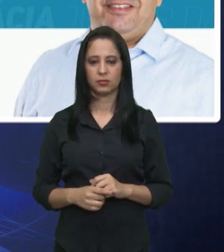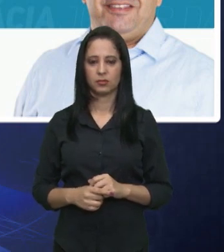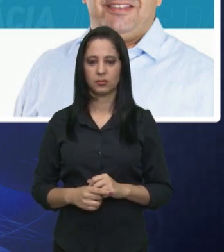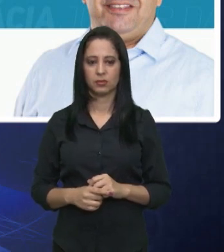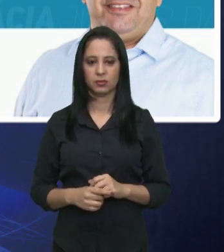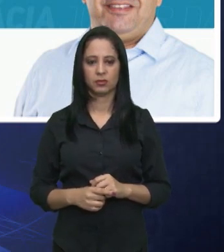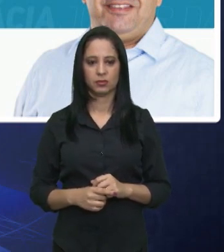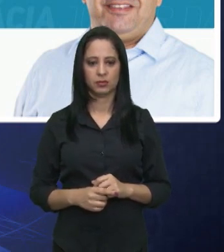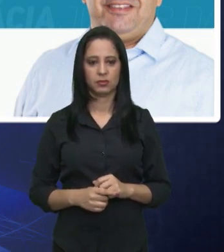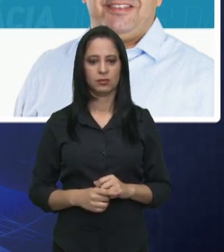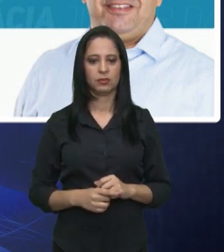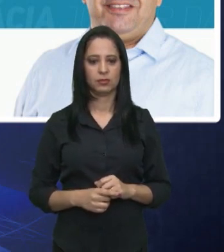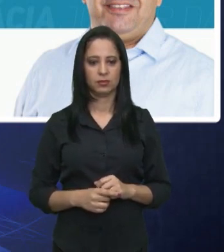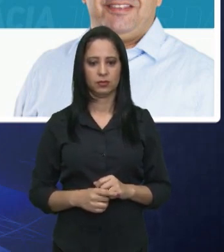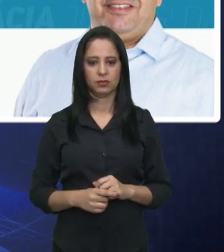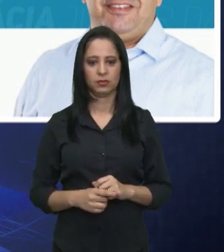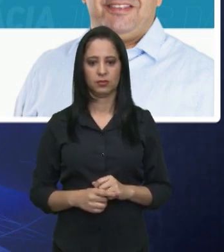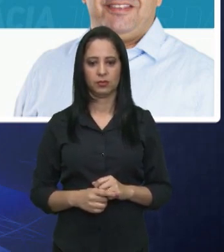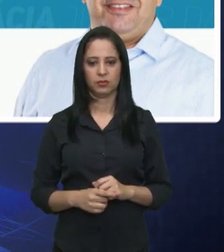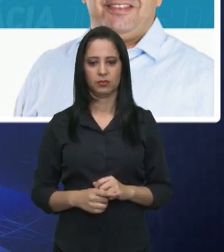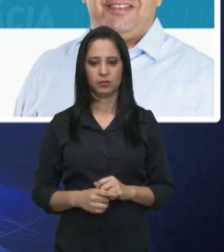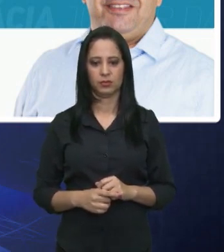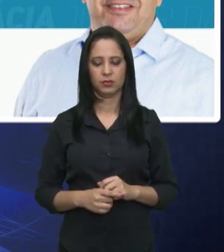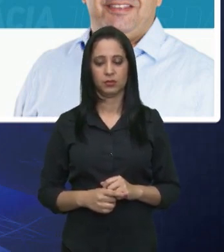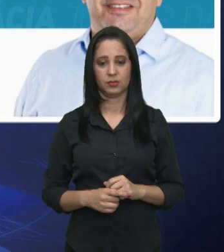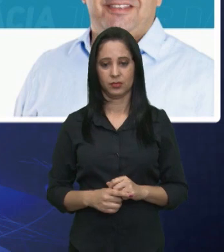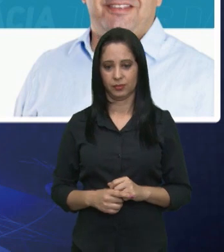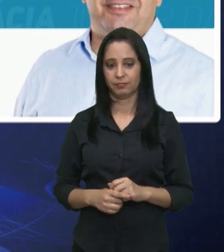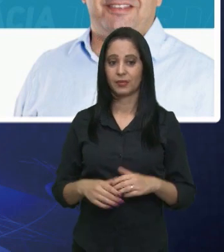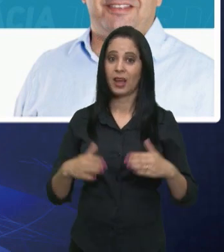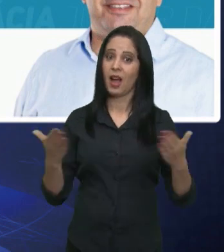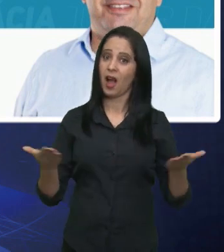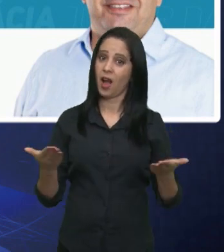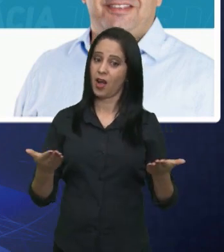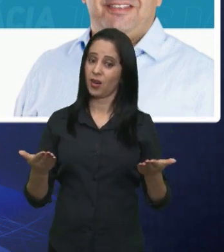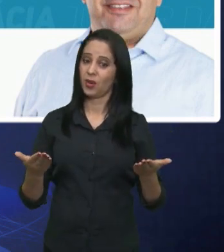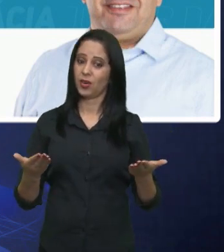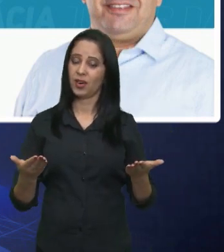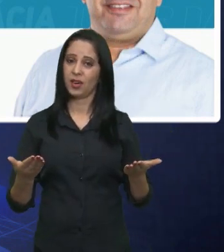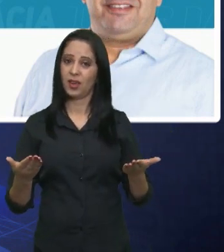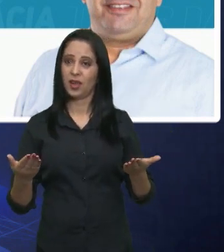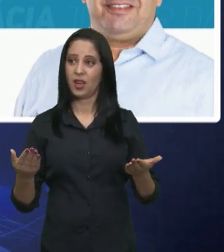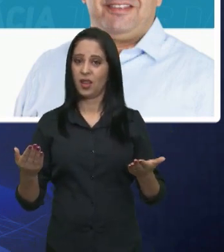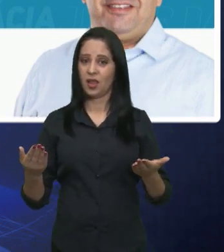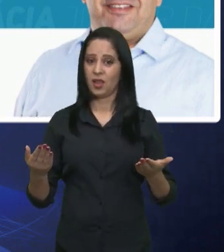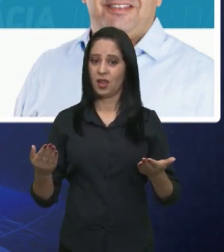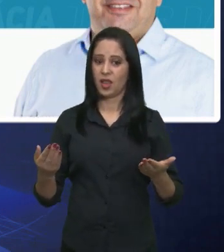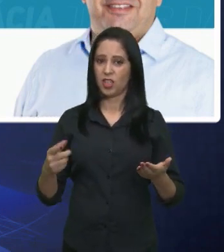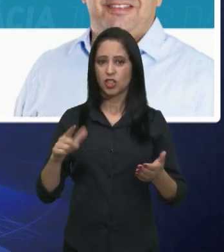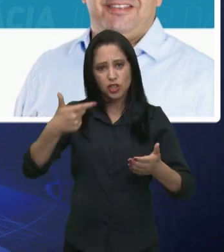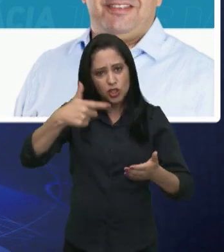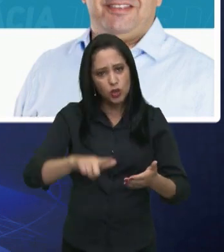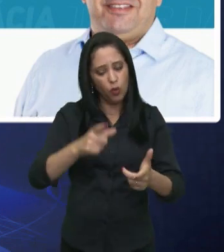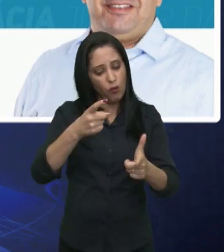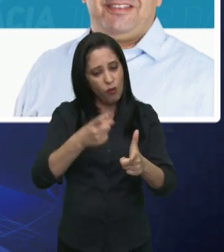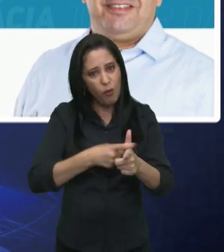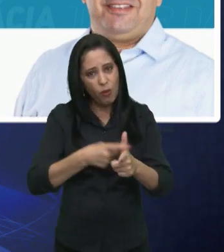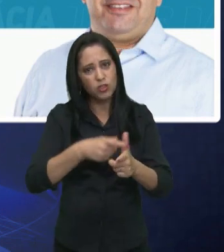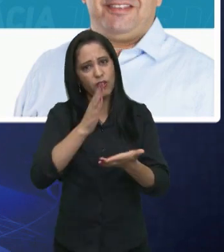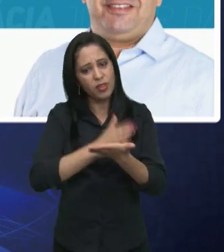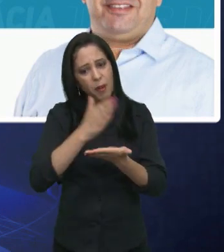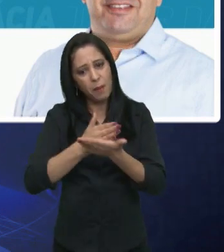É o mesmo, próximo. Aí veio agora para nós parcelar a dívida num contexto, juntando